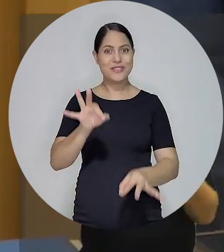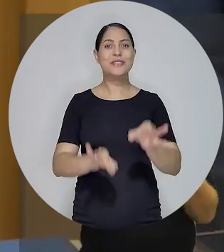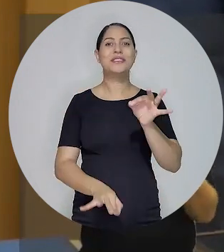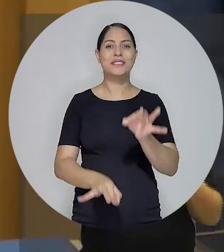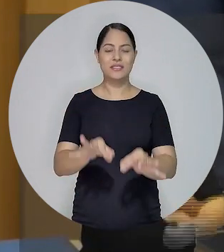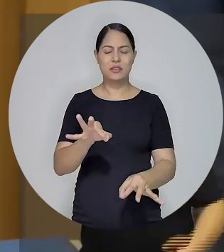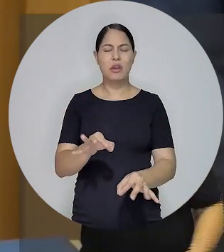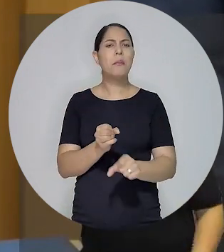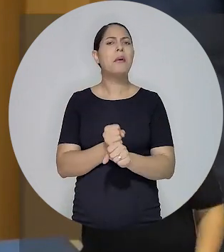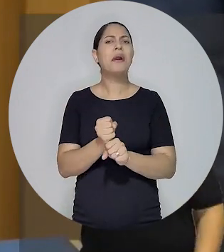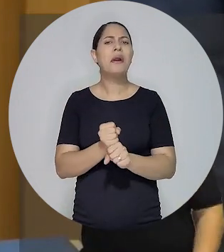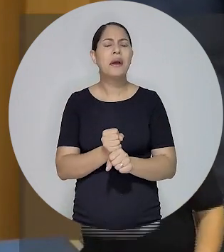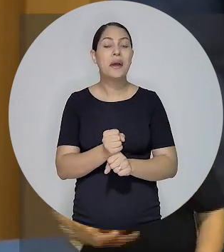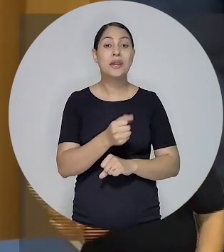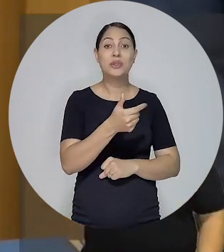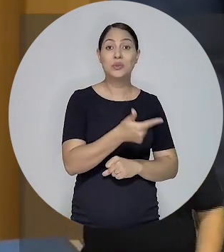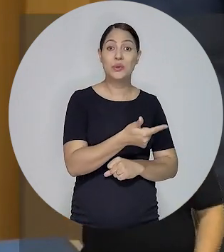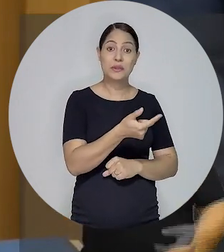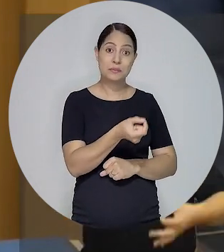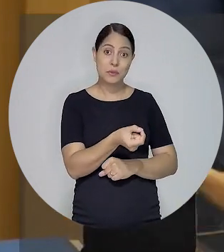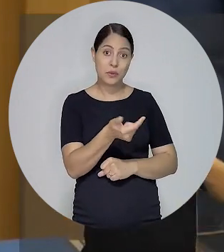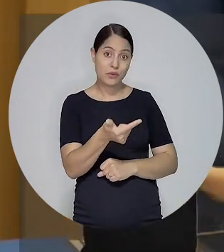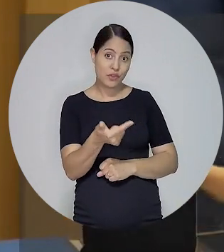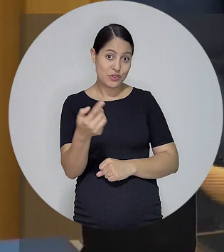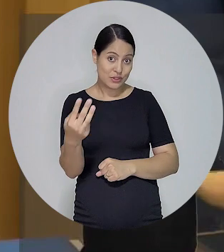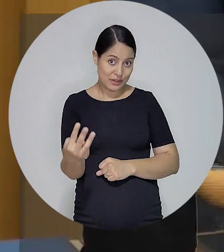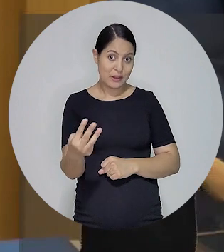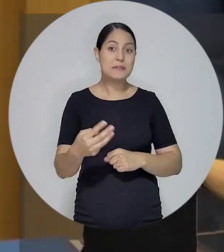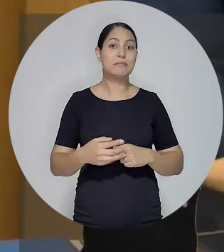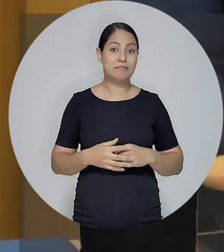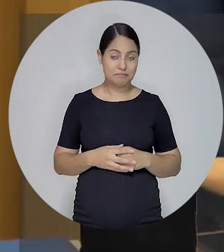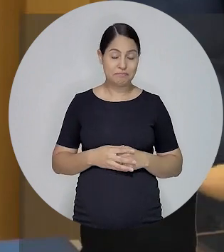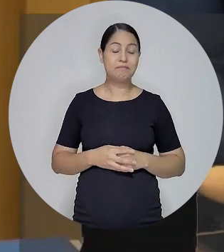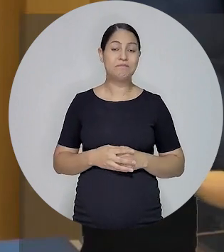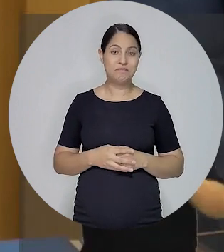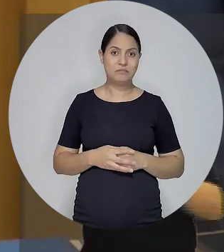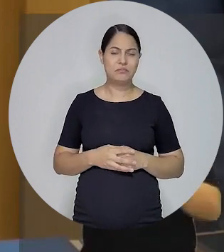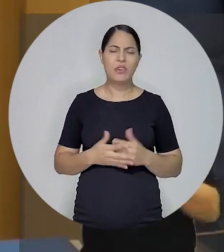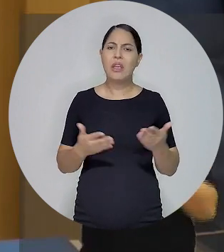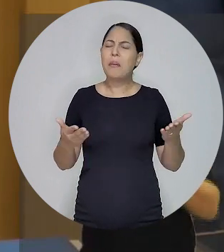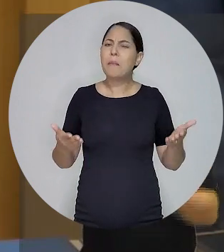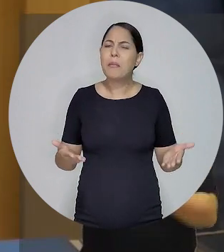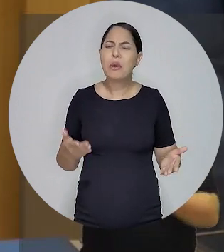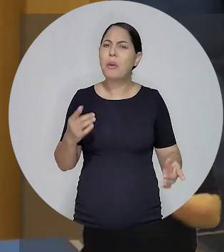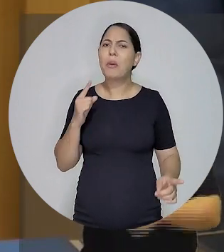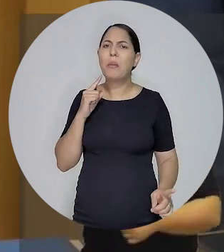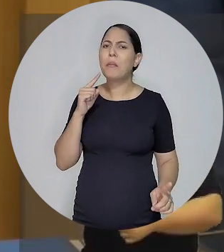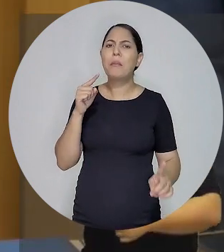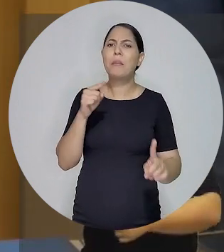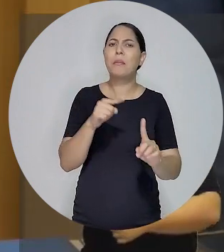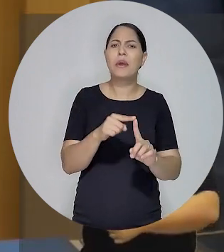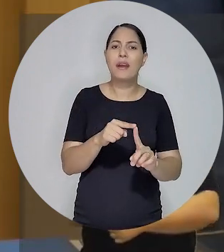o Judiciário Trabalhista em relação ao ano de 2023, as quais